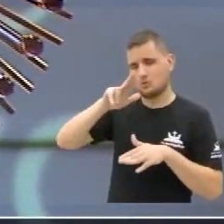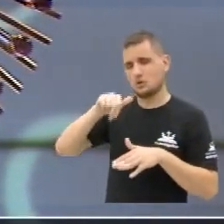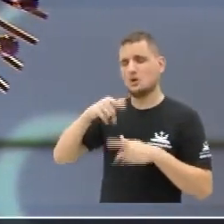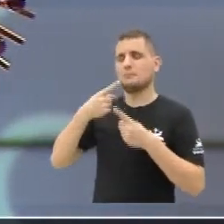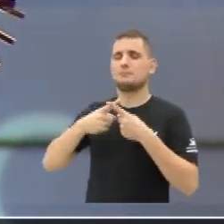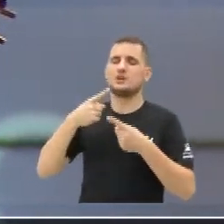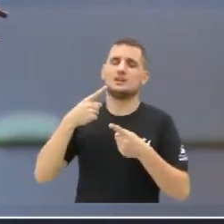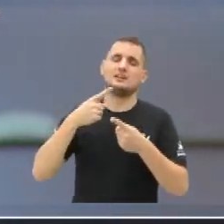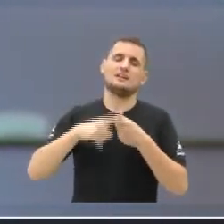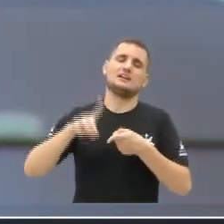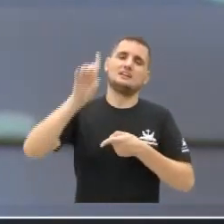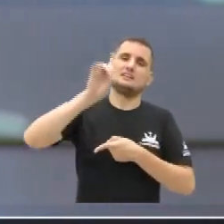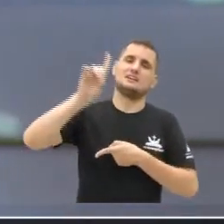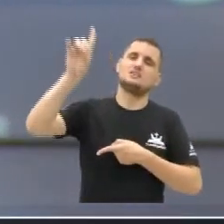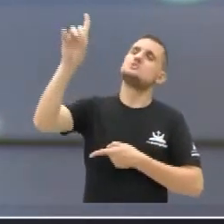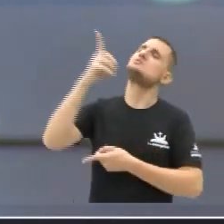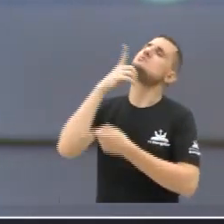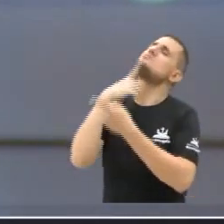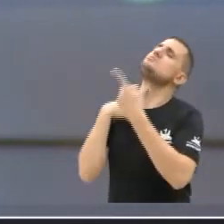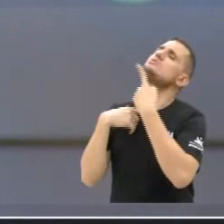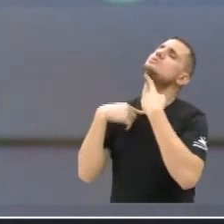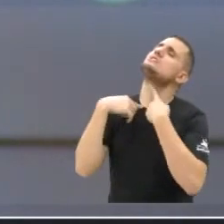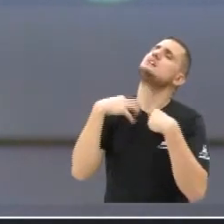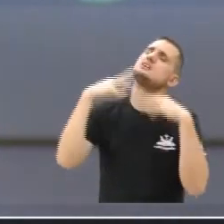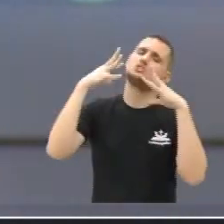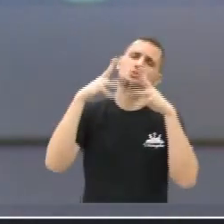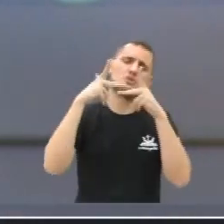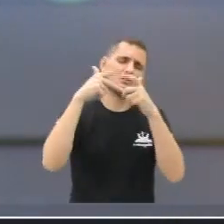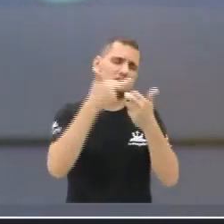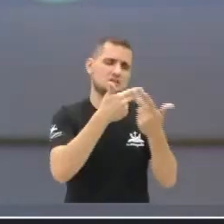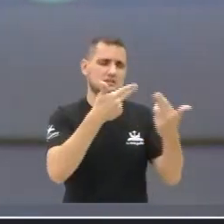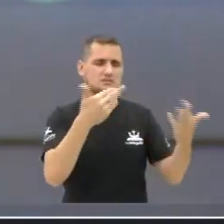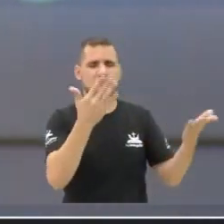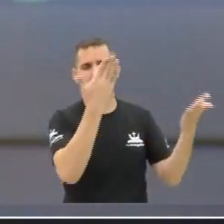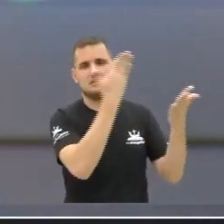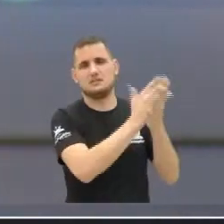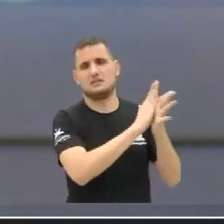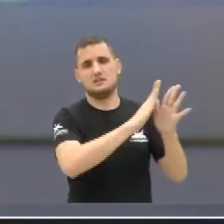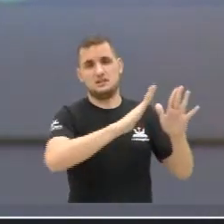tua voz, tudo vai calar. Só preciso